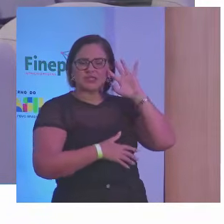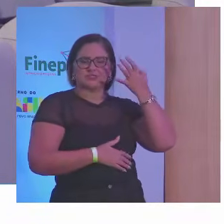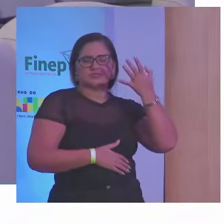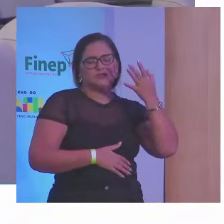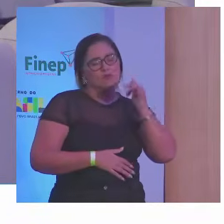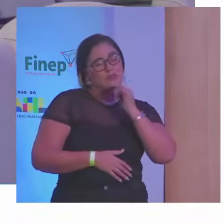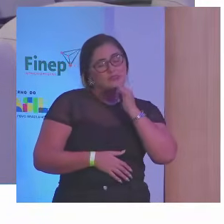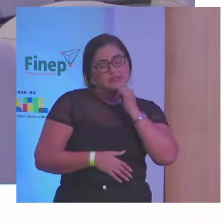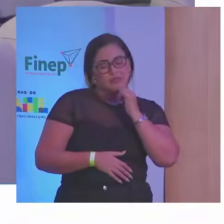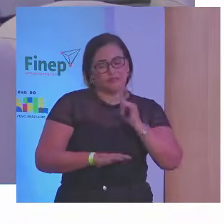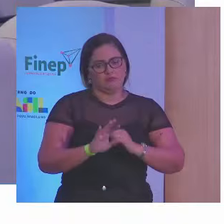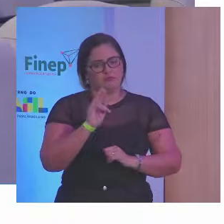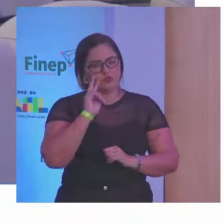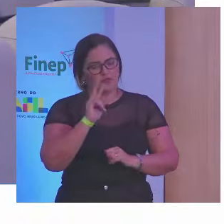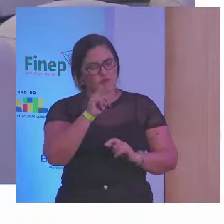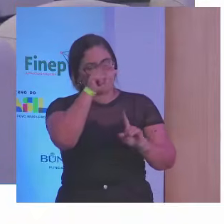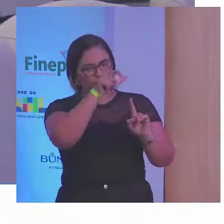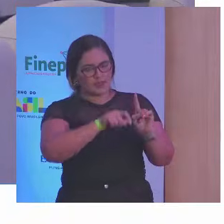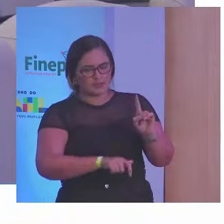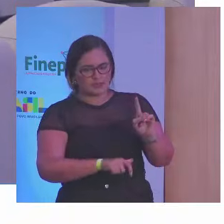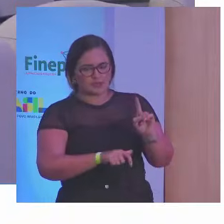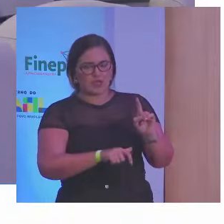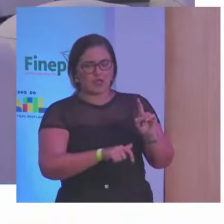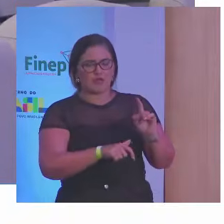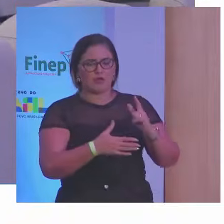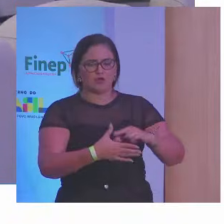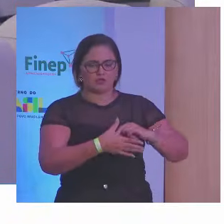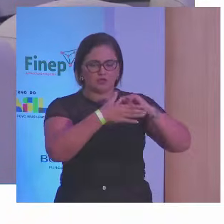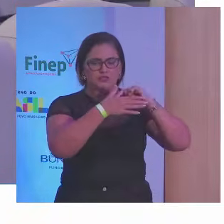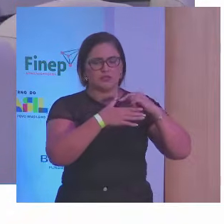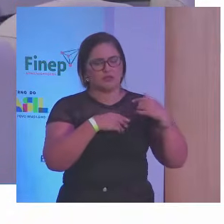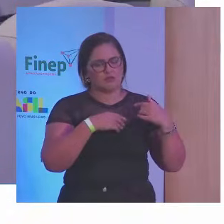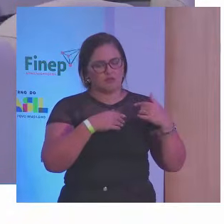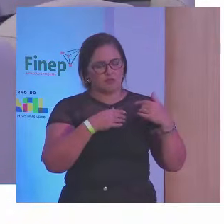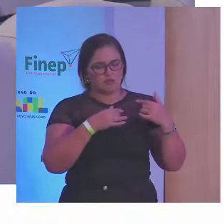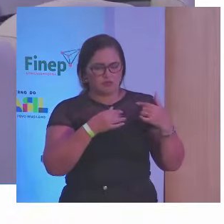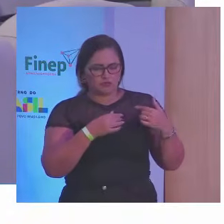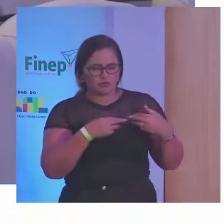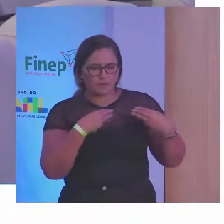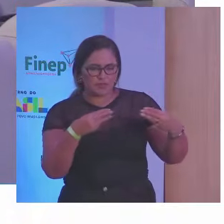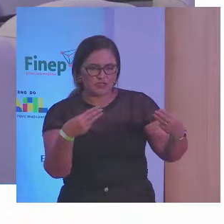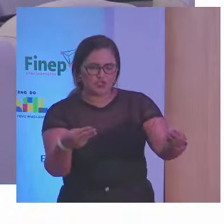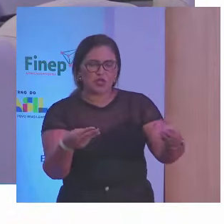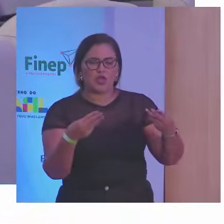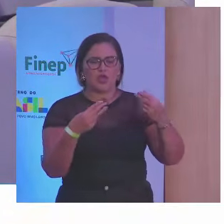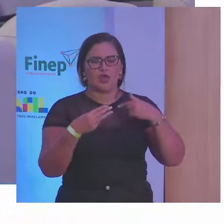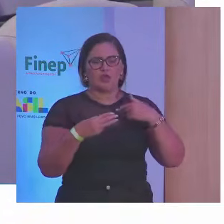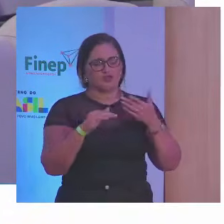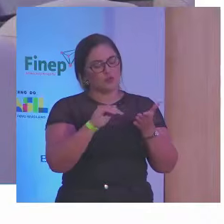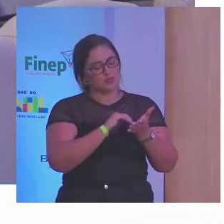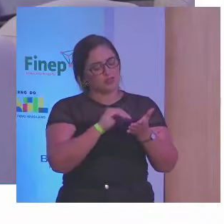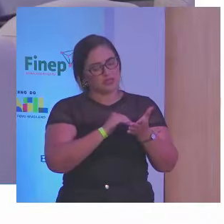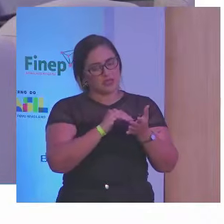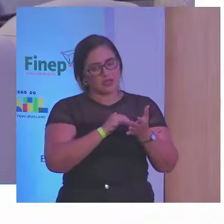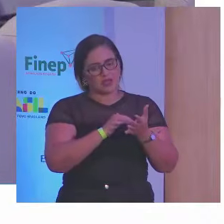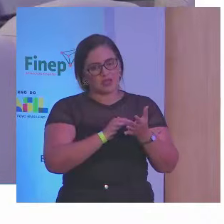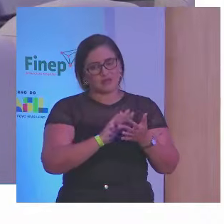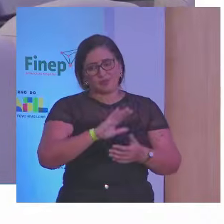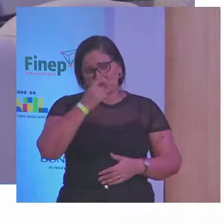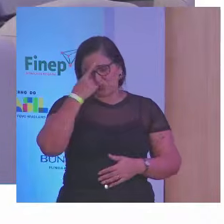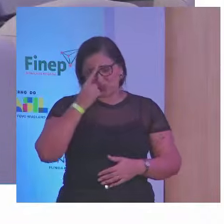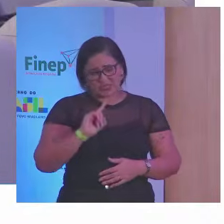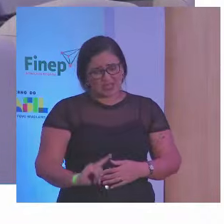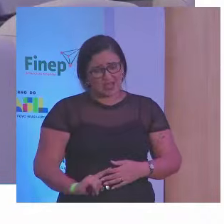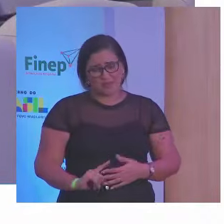por exemplo, a gente vê uma pessoa à frente de um ministério, à frente de uma secretaria, que ela não sabe o